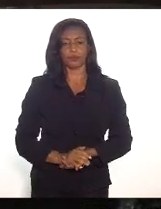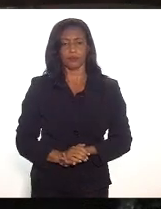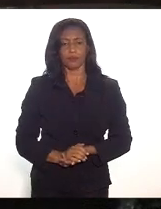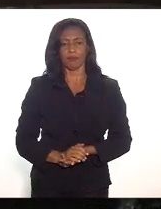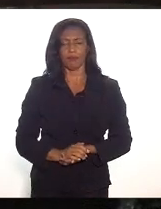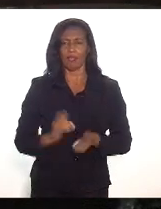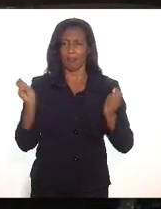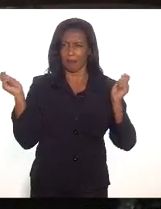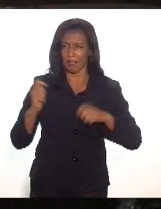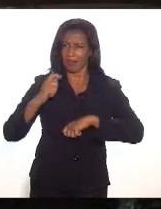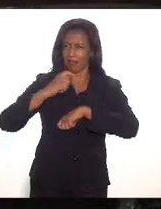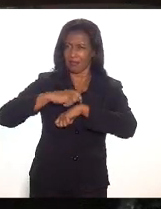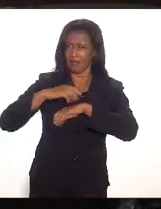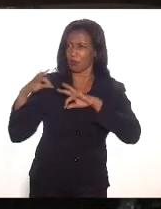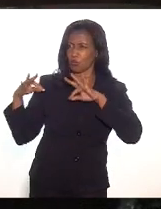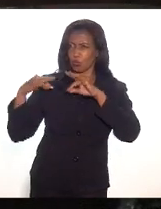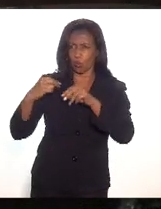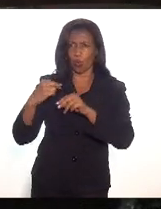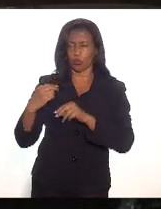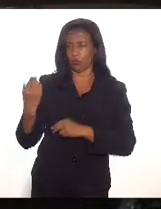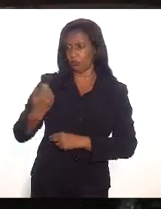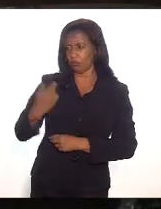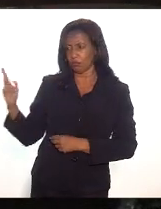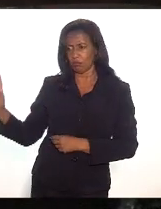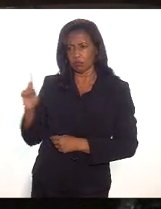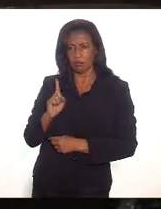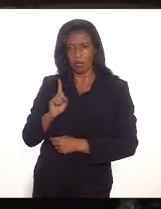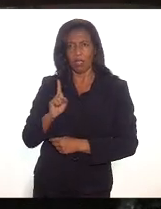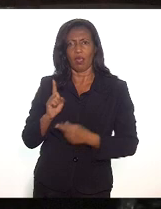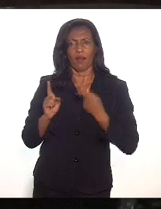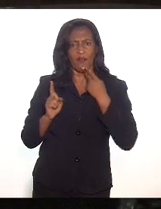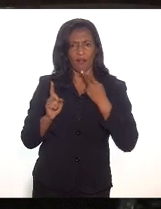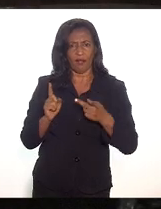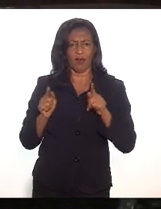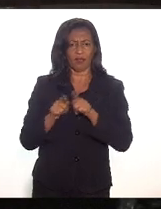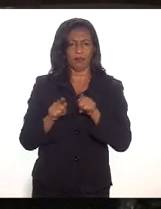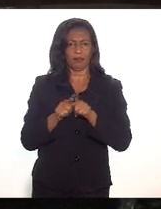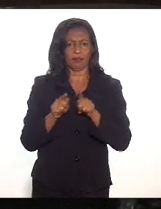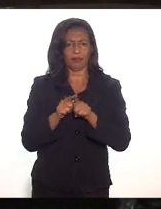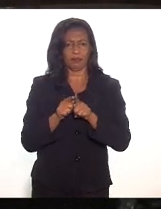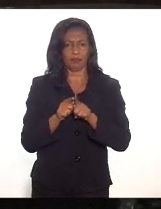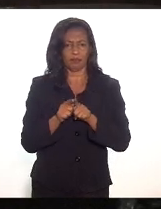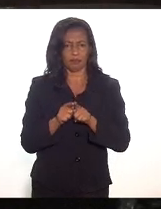dar tempo a todos os companheiros, é uma balela